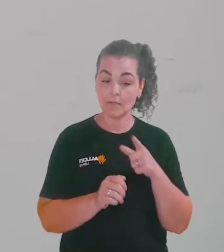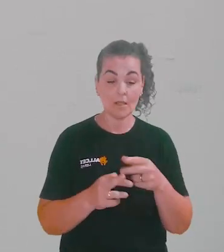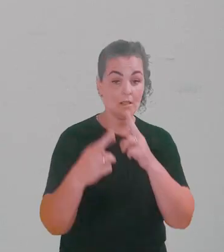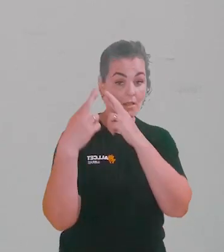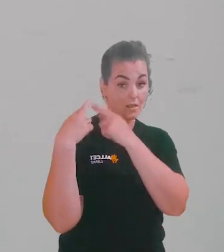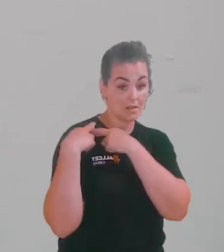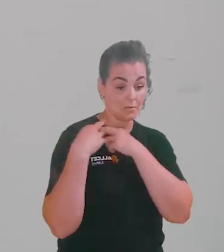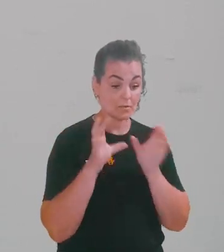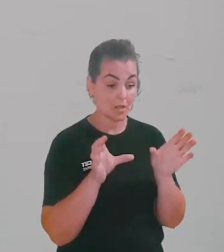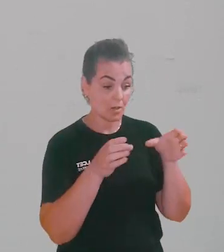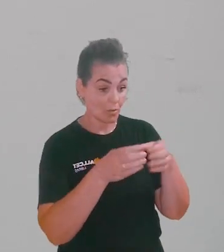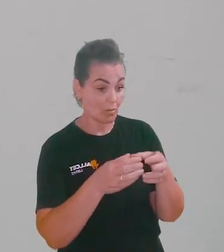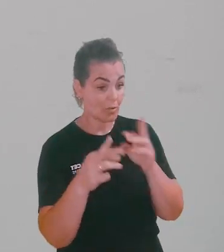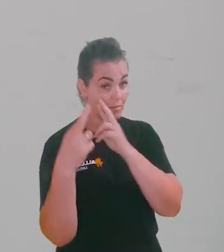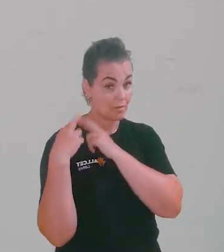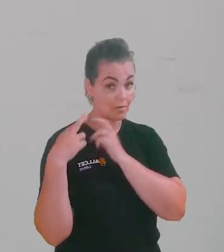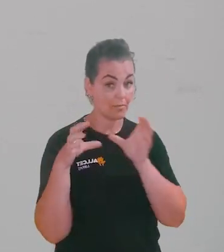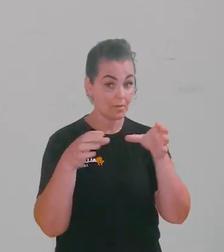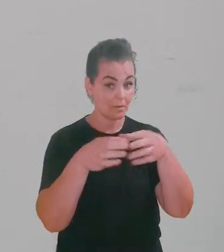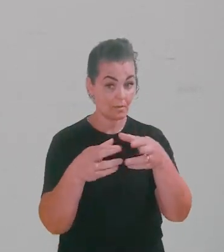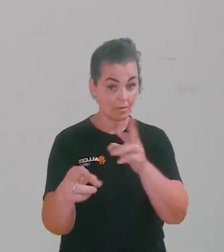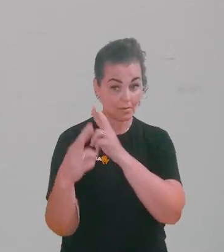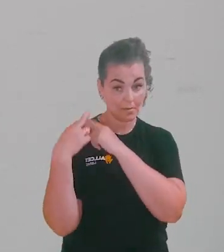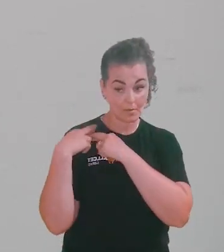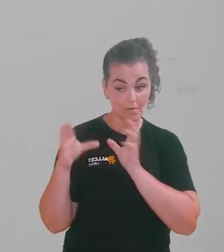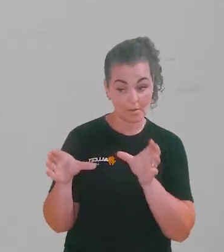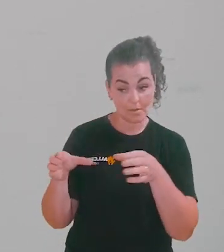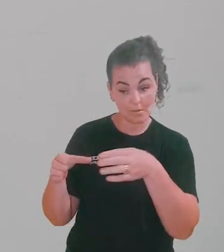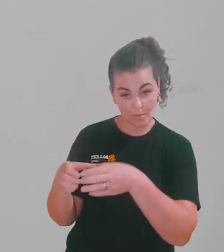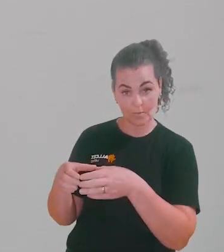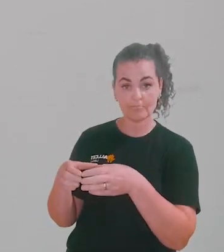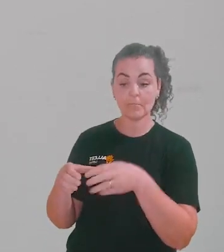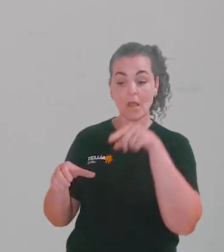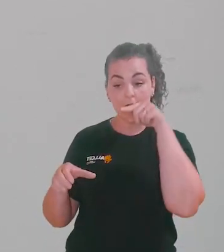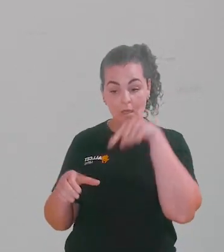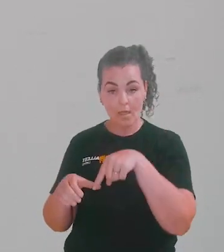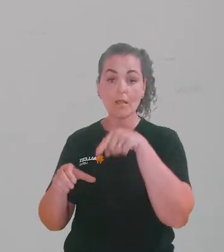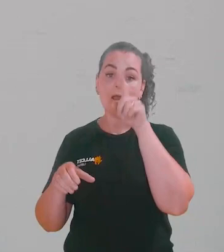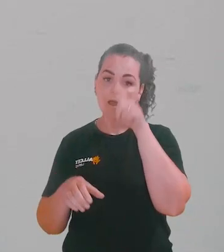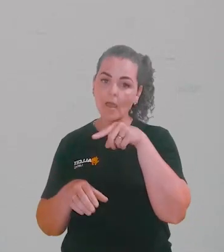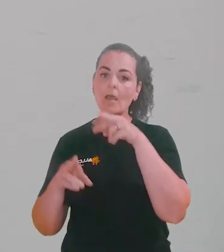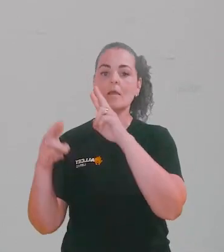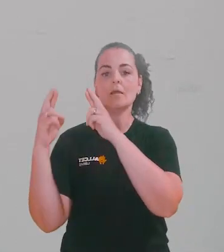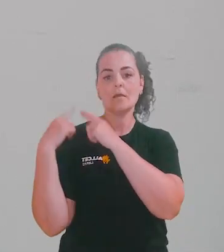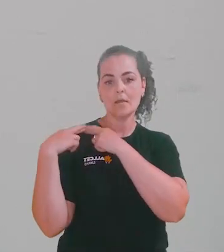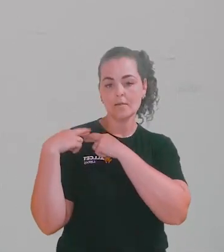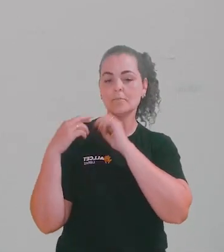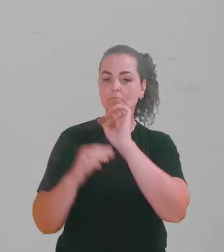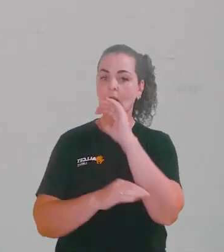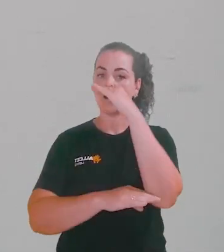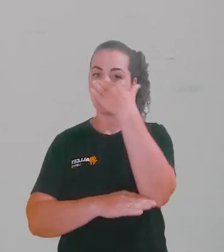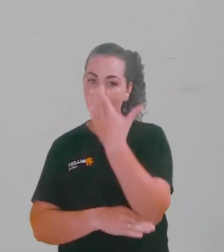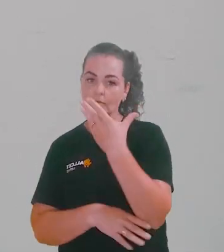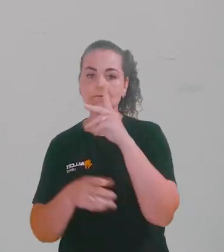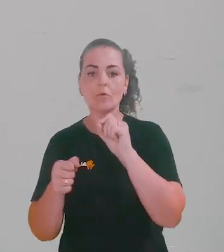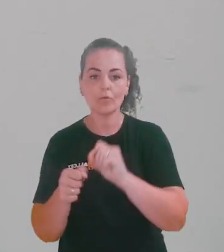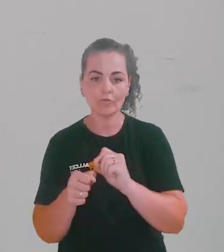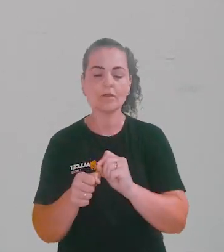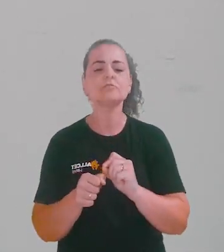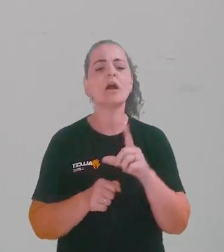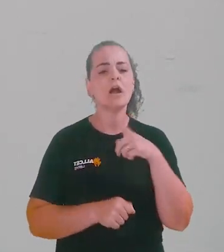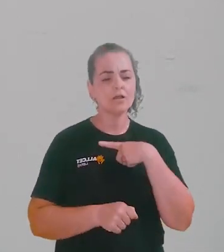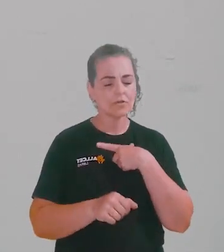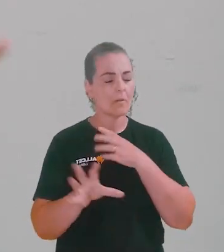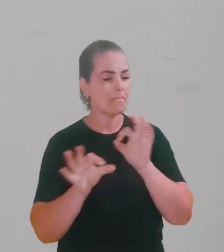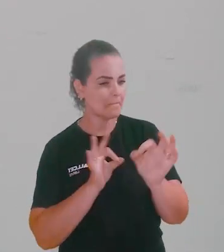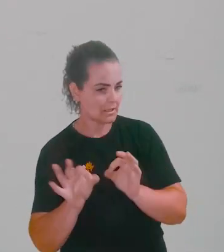sob responsabilidade de grupos de trabalho. Então, a gente forma grupos de trabalho e aquele grupo de trabalho é responsável por determinada ação. A gente